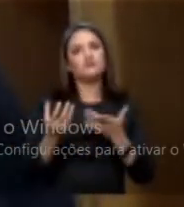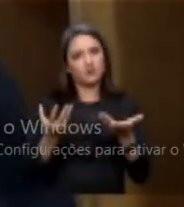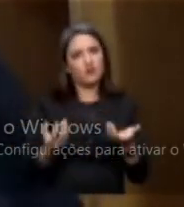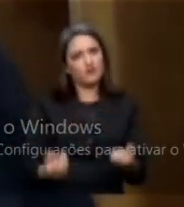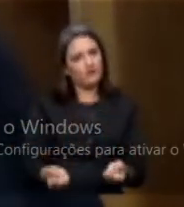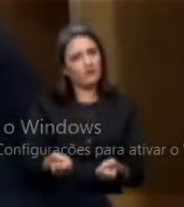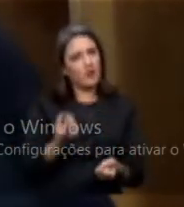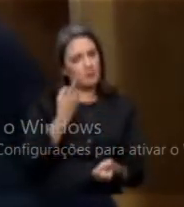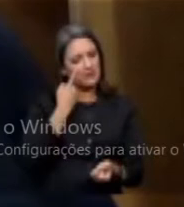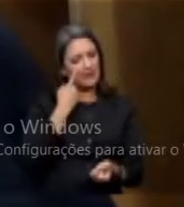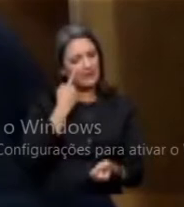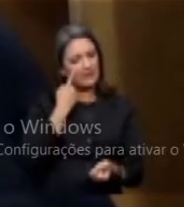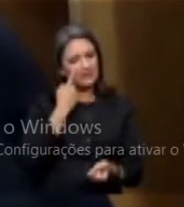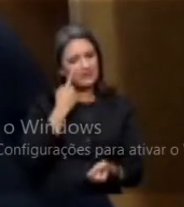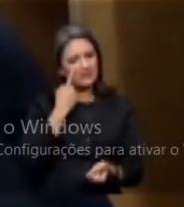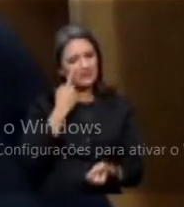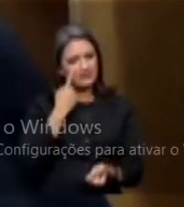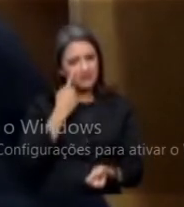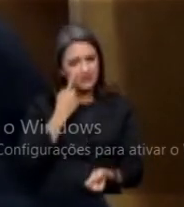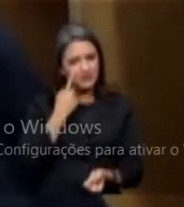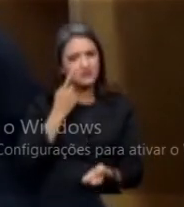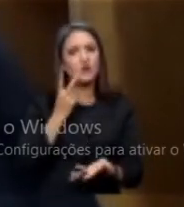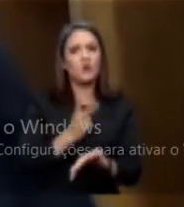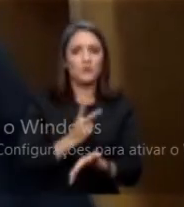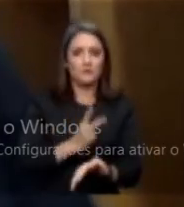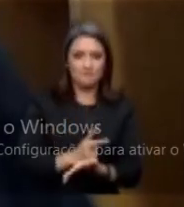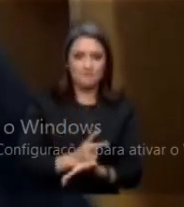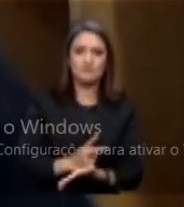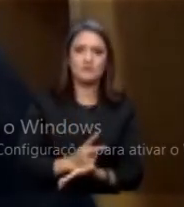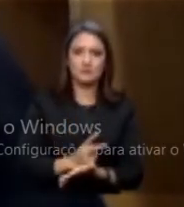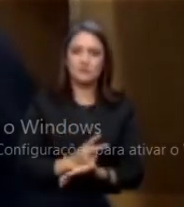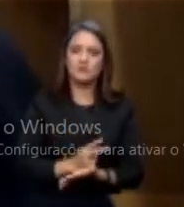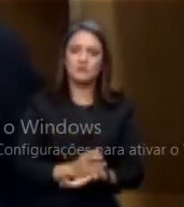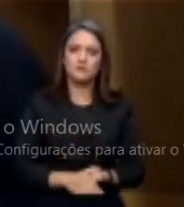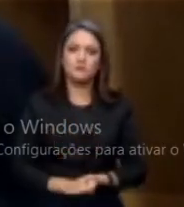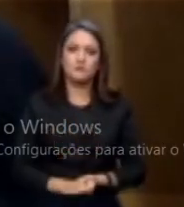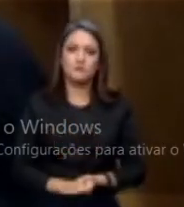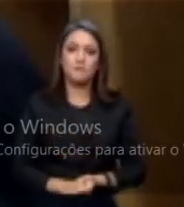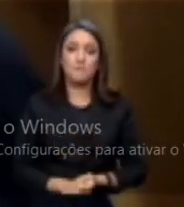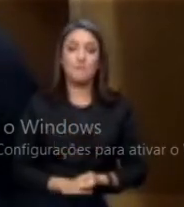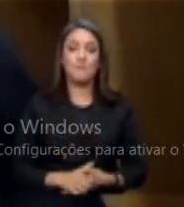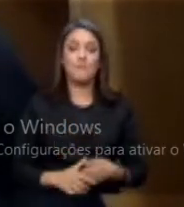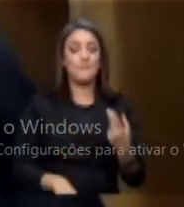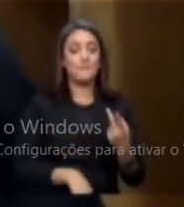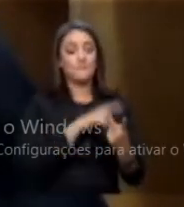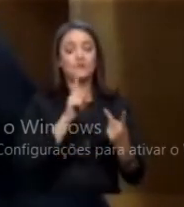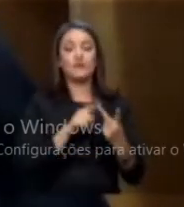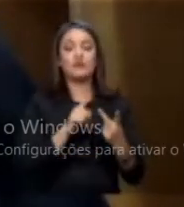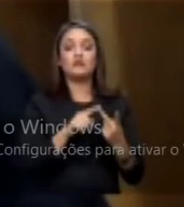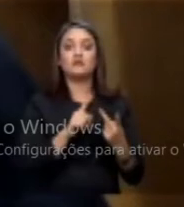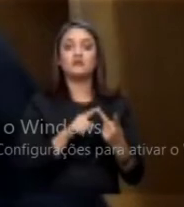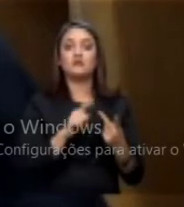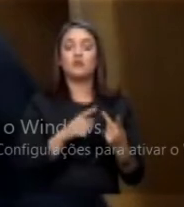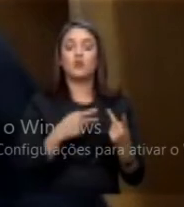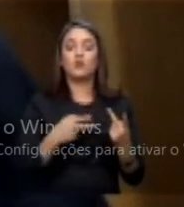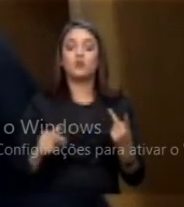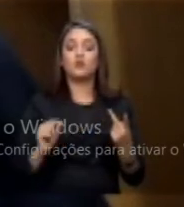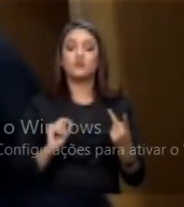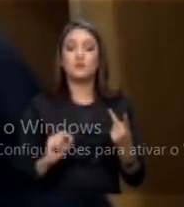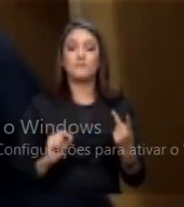Devemos nos ater à literalidade desta regra. O segundo dado que o Ministério Público gostaria